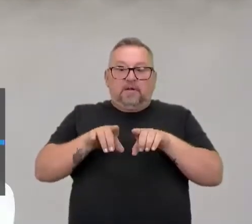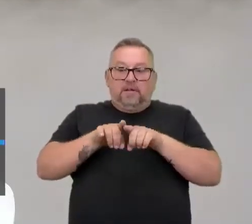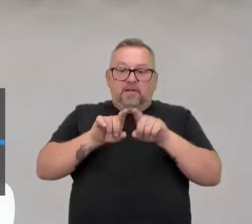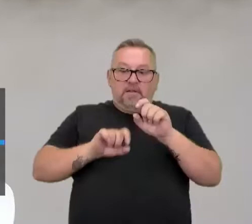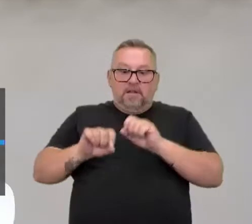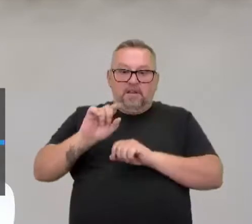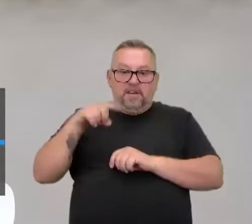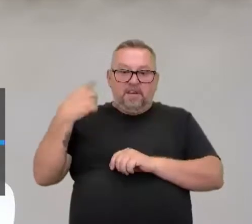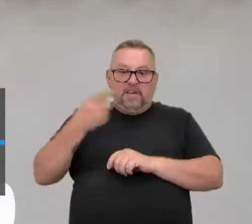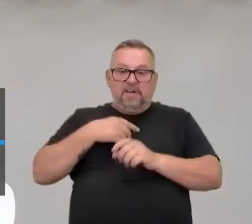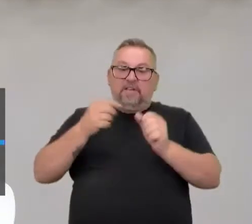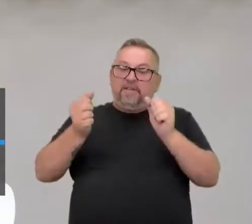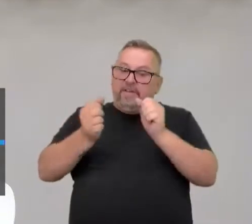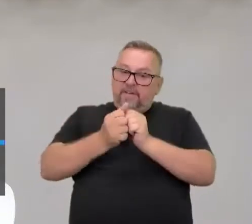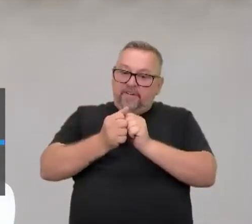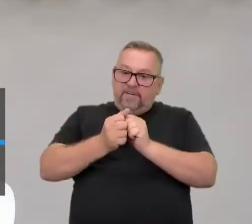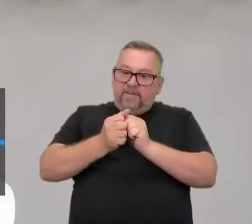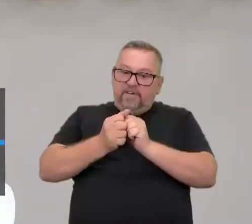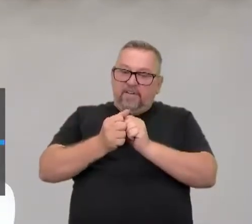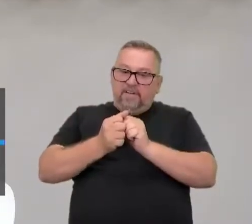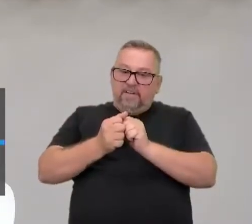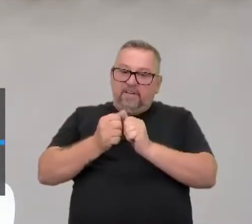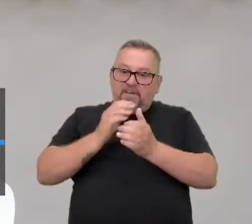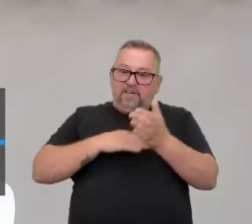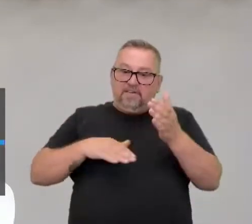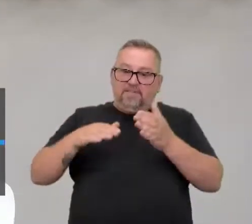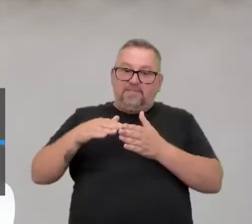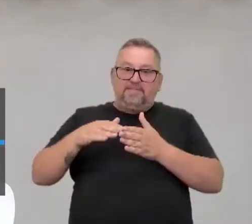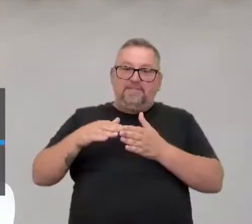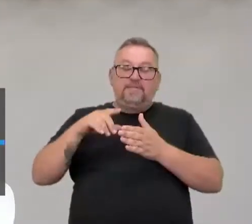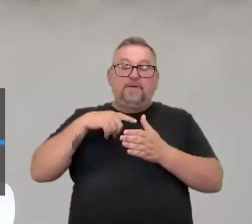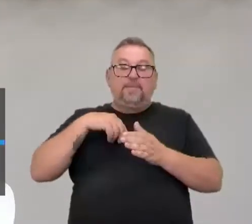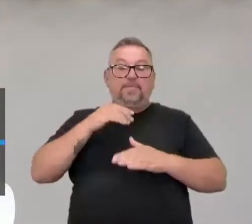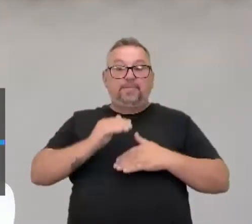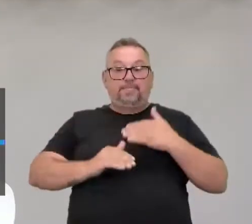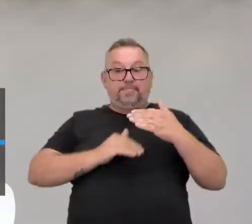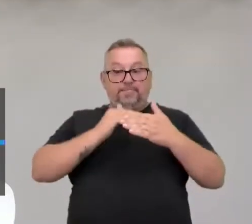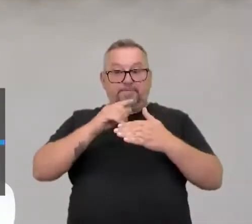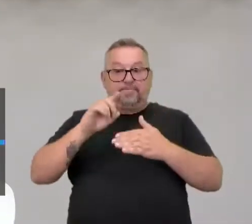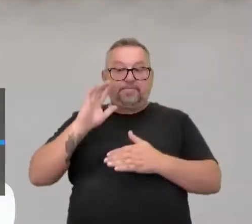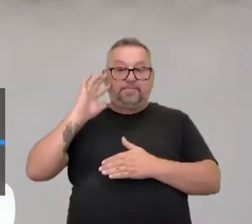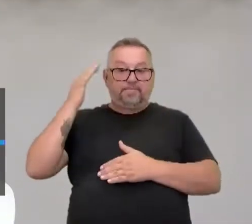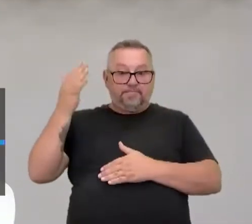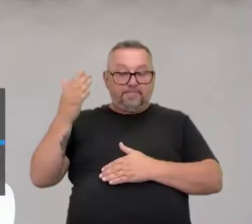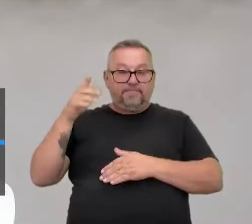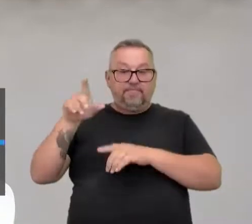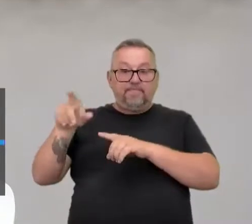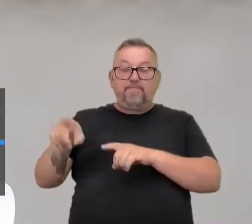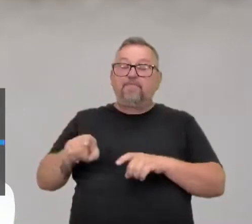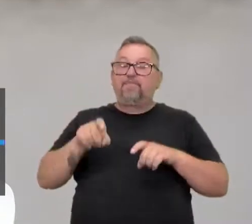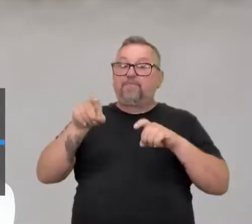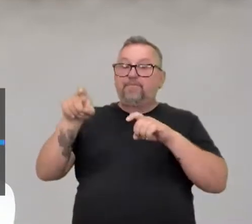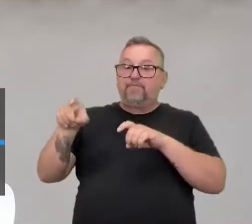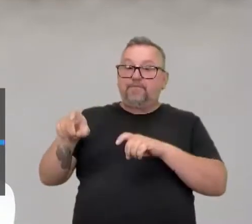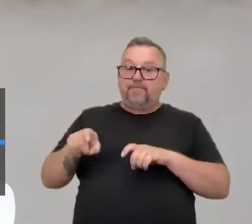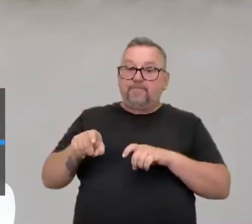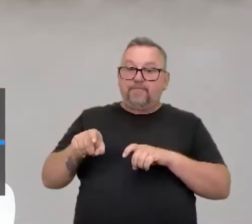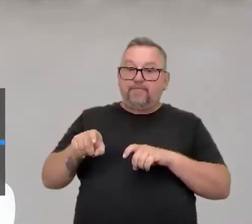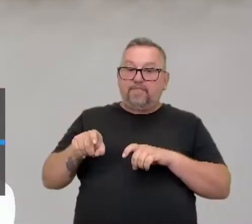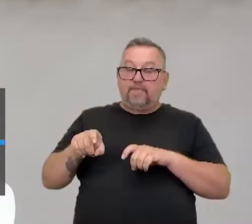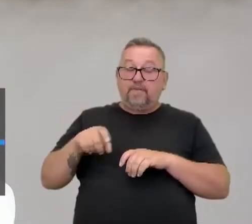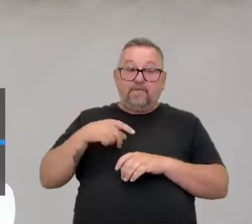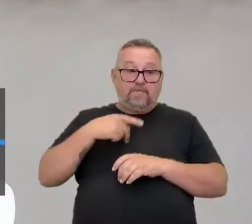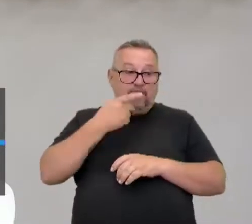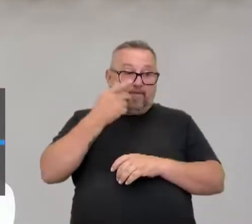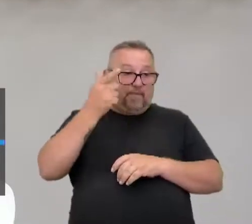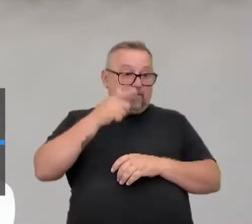aí, né, junto aí com a questão de toda esse desenvolvimento, então, com a agricultura, você tocou num outro ponto